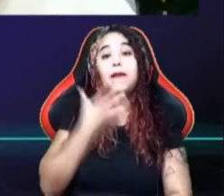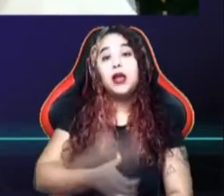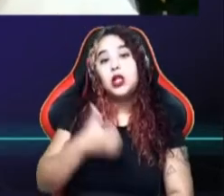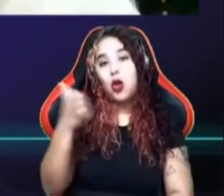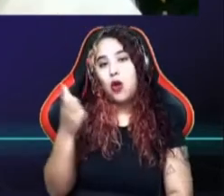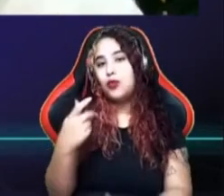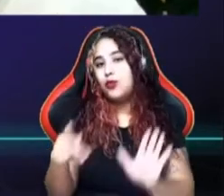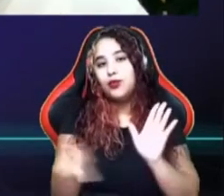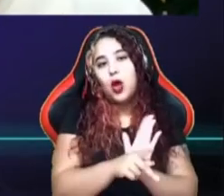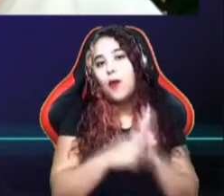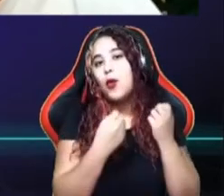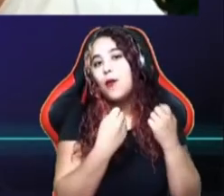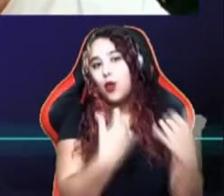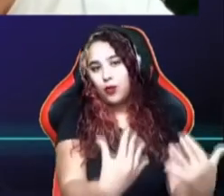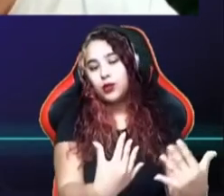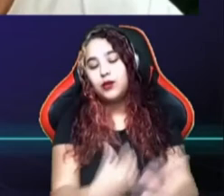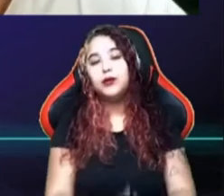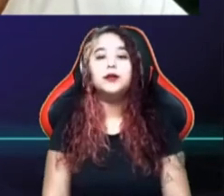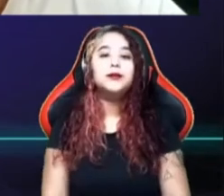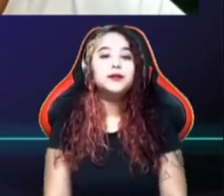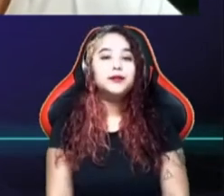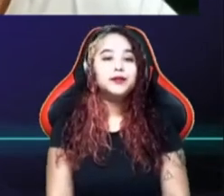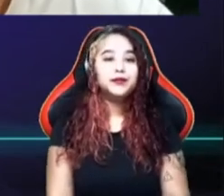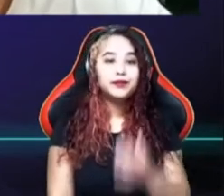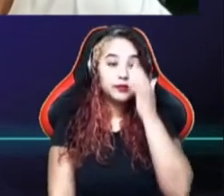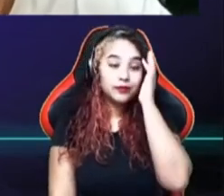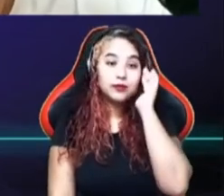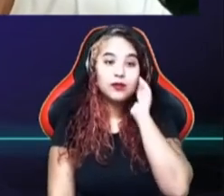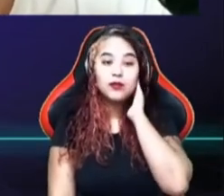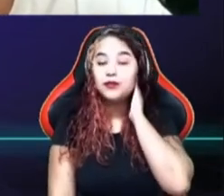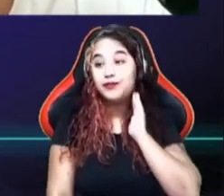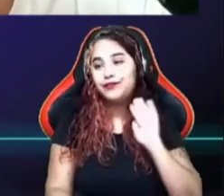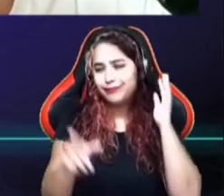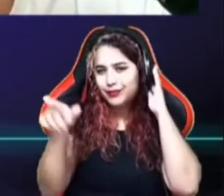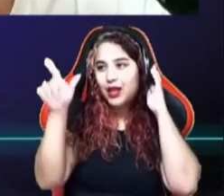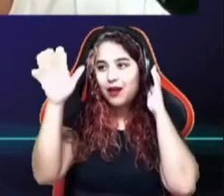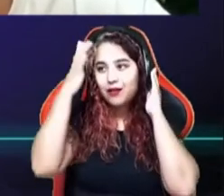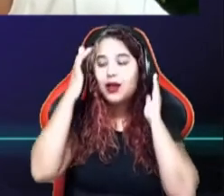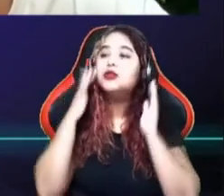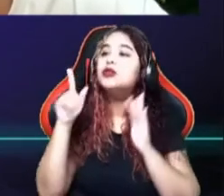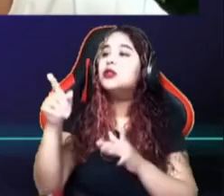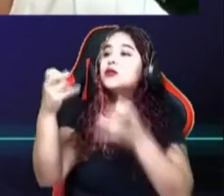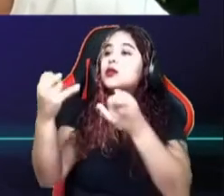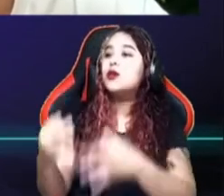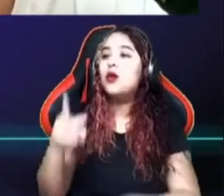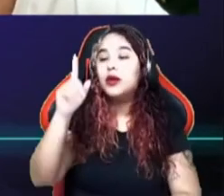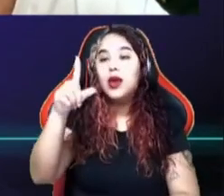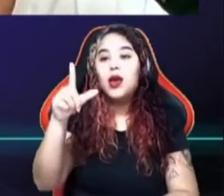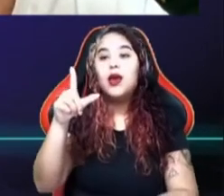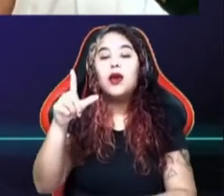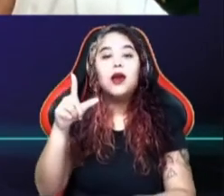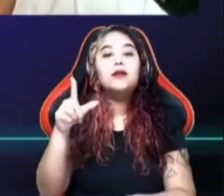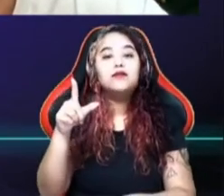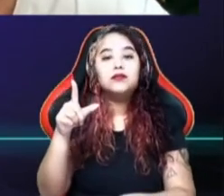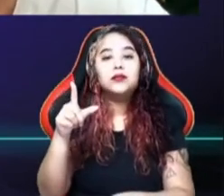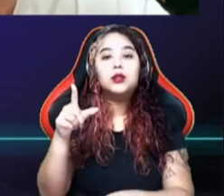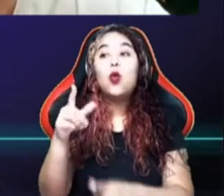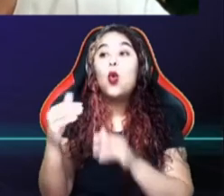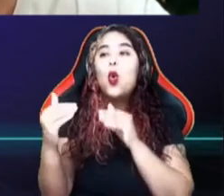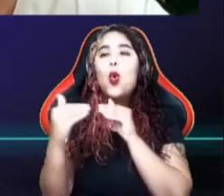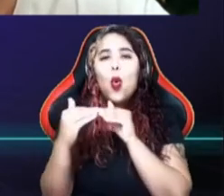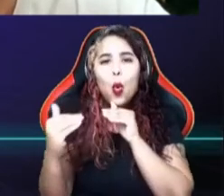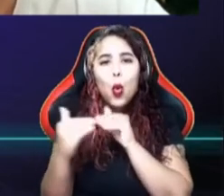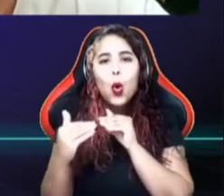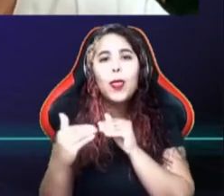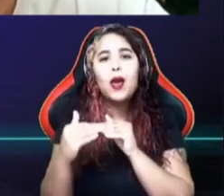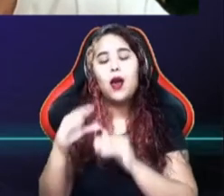público, né? Ou para o que ela quer fazer, né? Stig, acho que aí tem um ponto importante também, que é a coerência da ação, né? Então, é encontrar uma forma